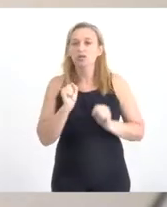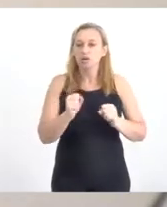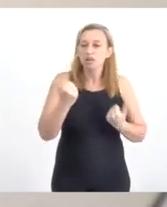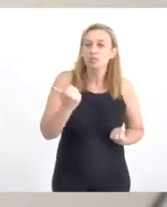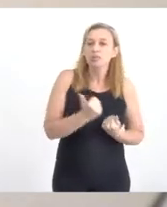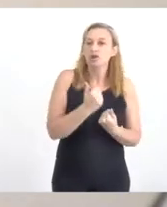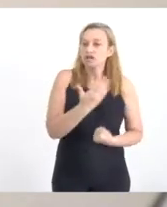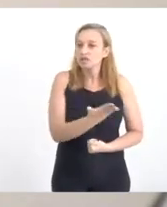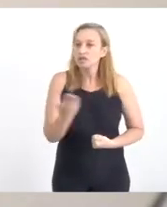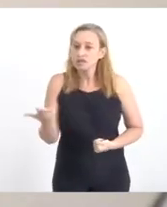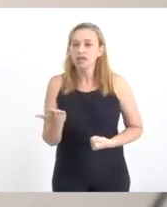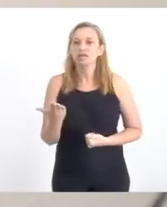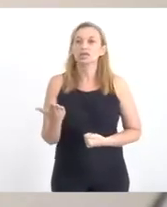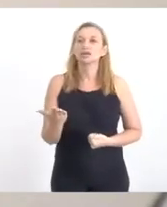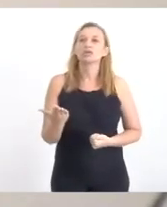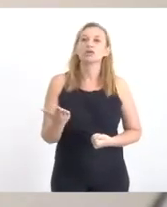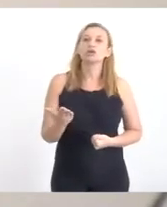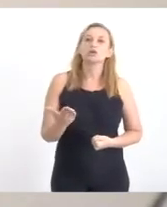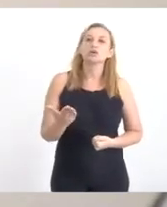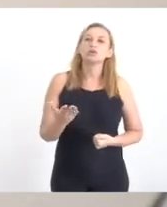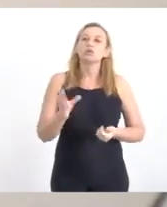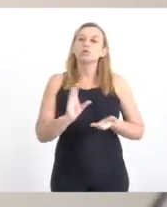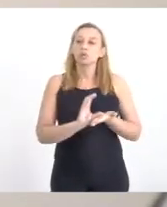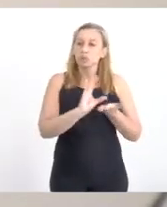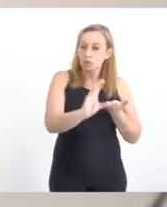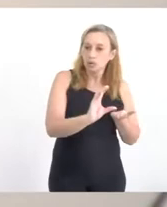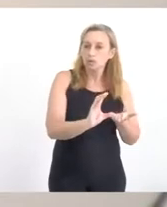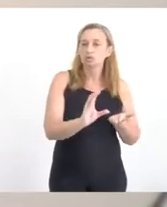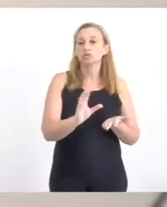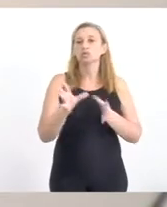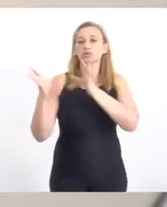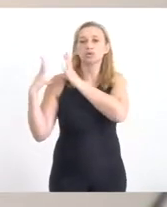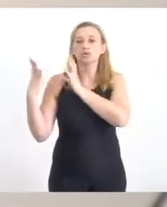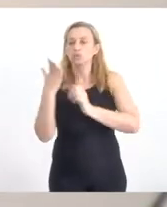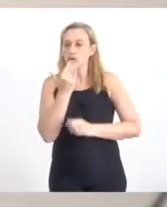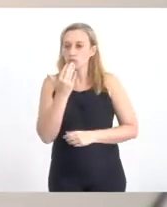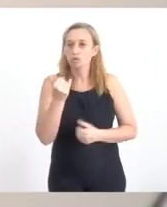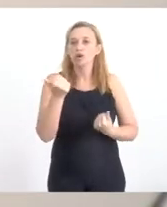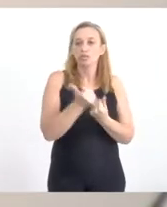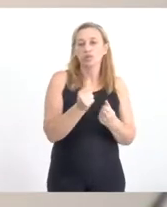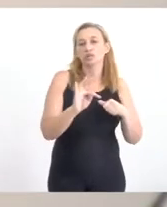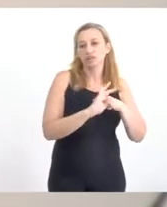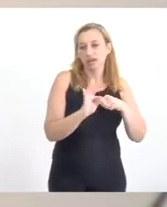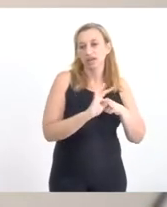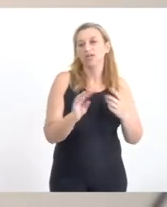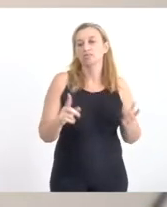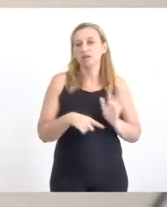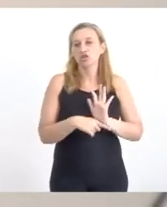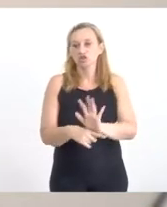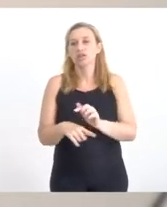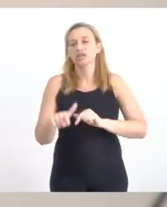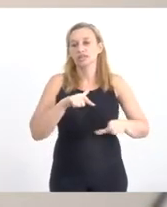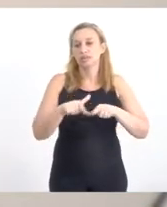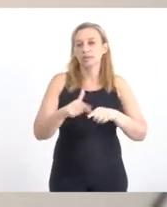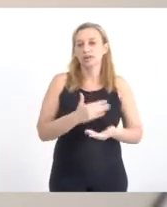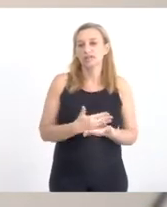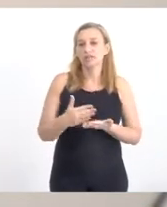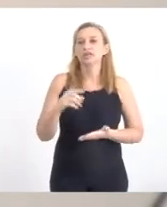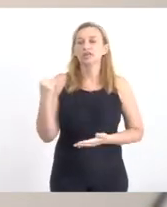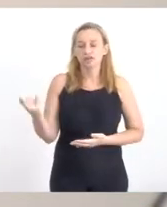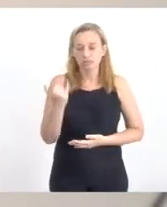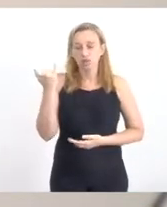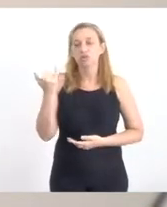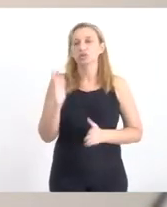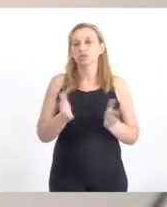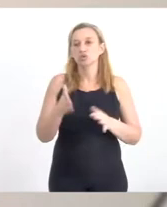possa apoiar vocês com recursos de doações de alimentos um técnico para fazer esse trabalho de ponta que é